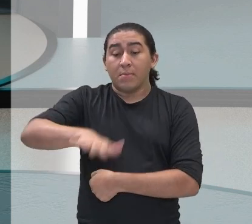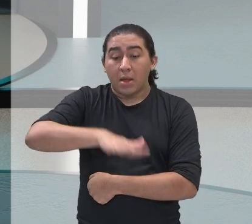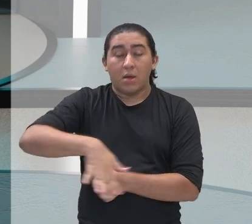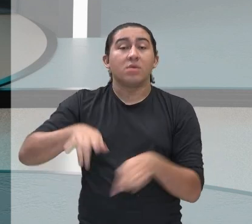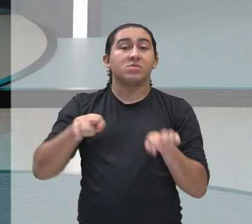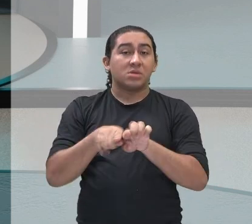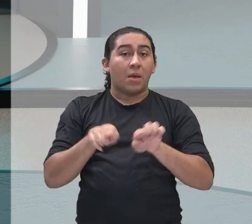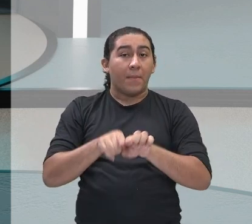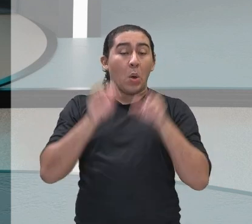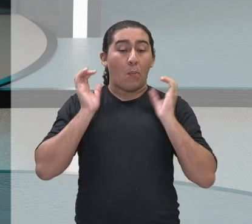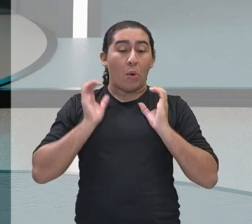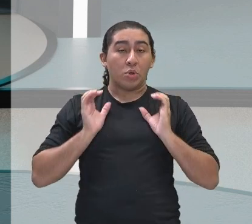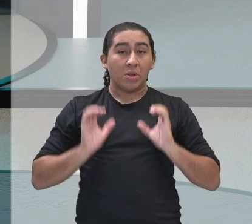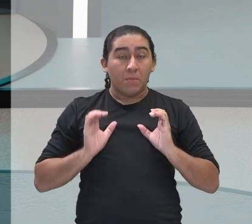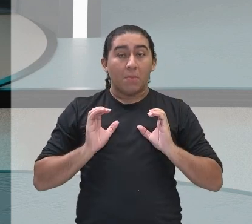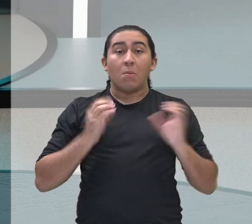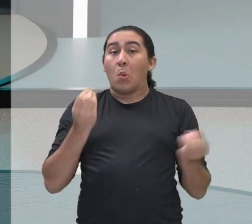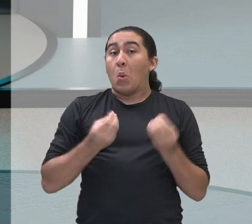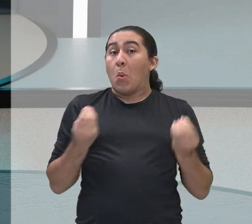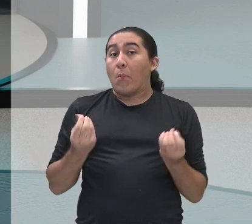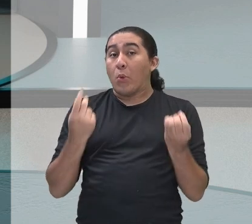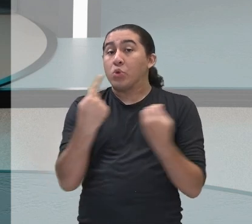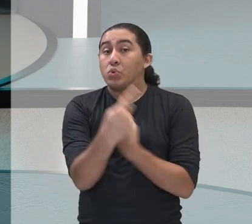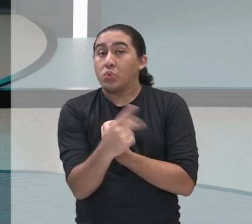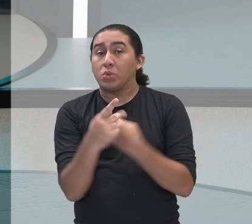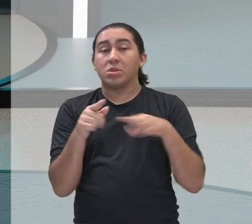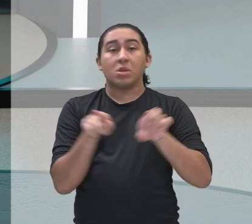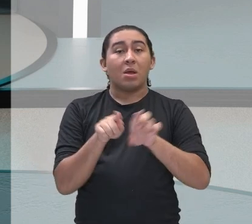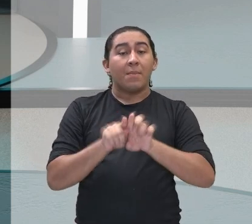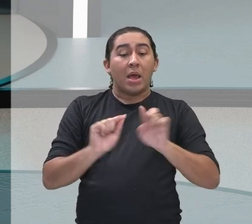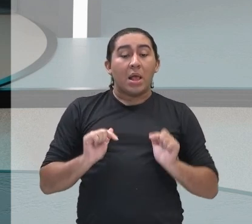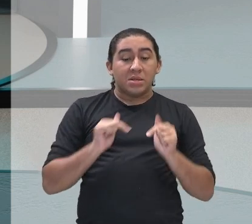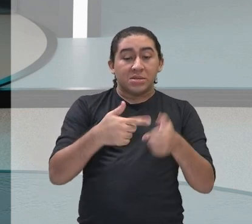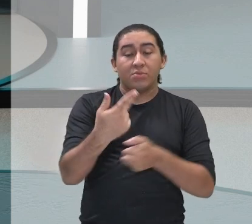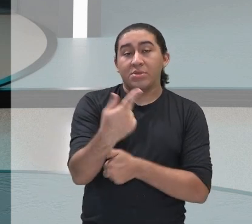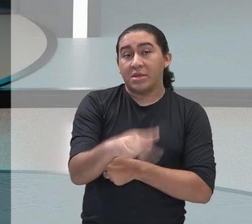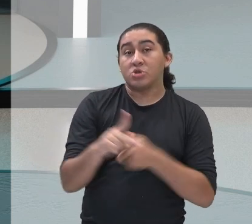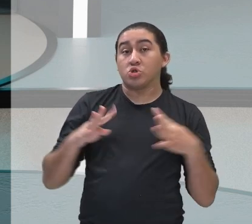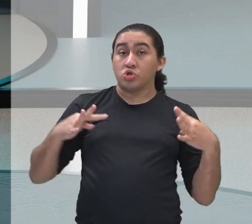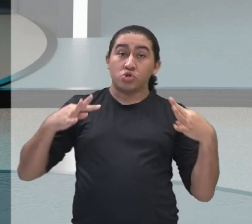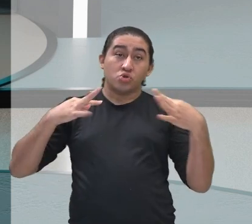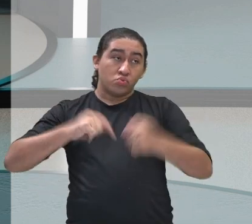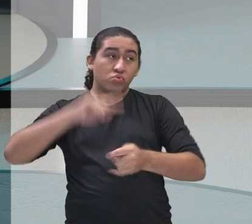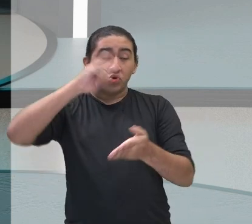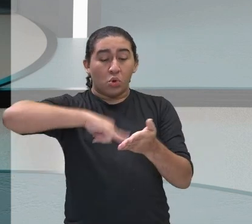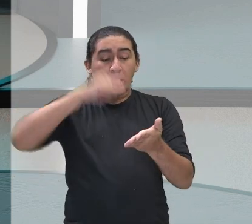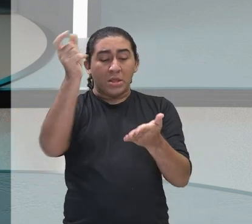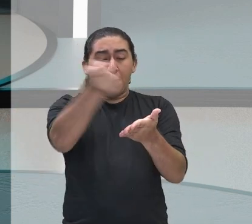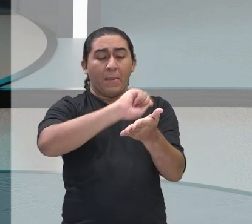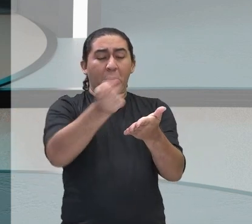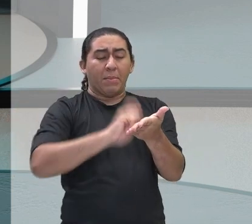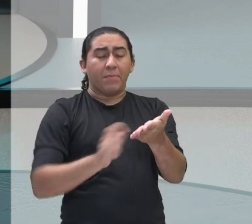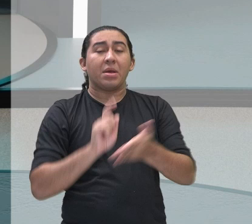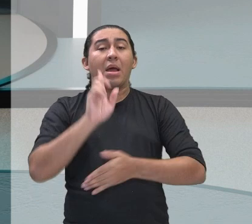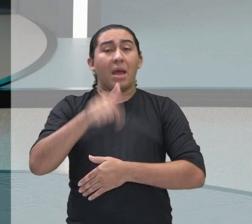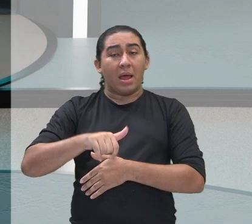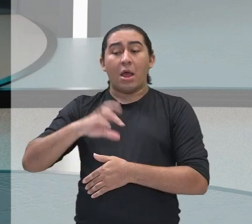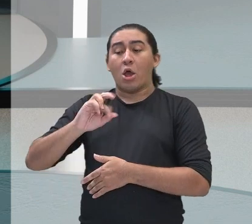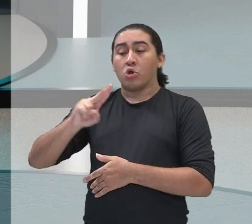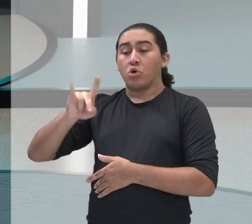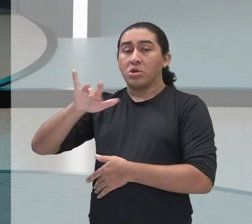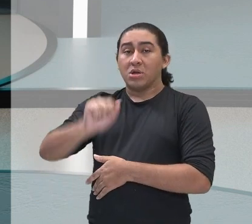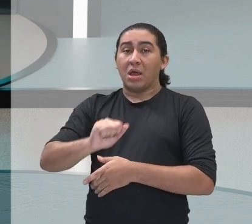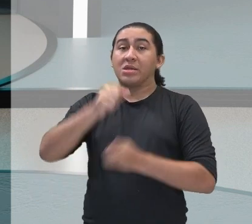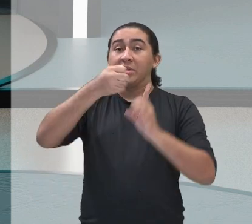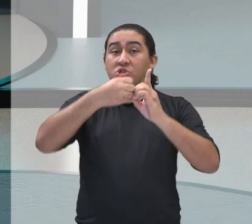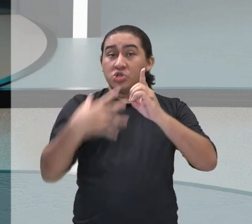comportavam, como eles agiam. Então, tudo registrado. Então, uma crônica, ela é descritiva,